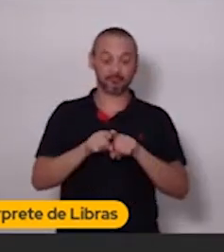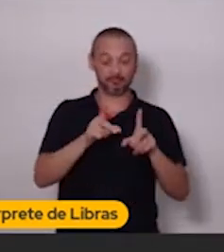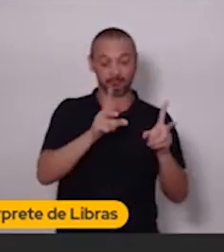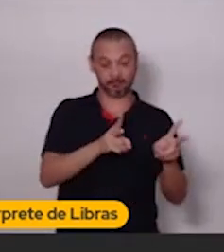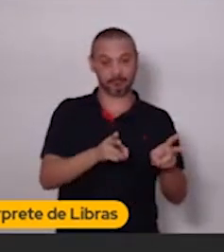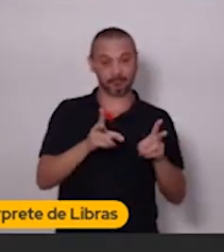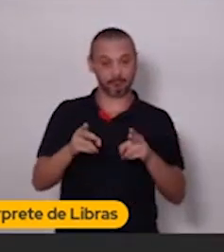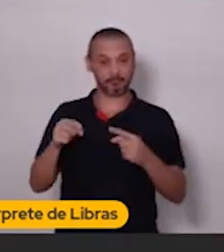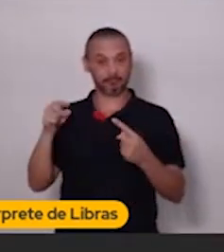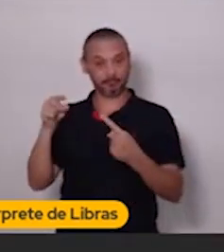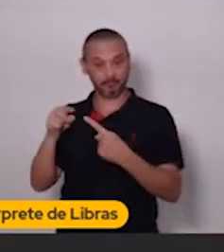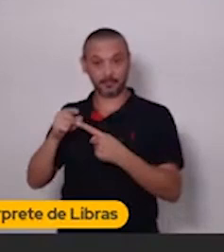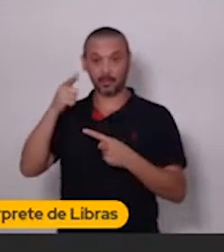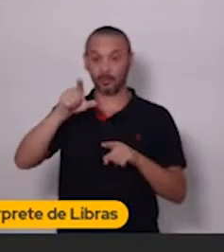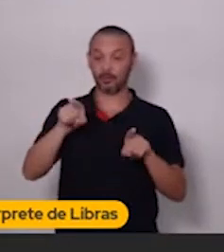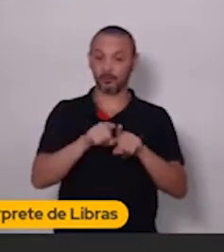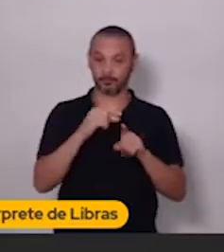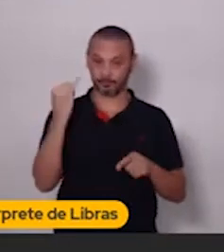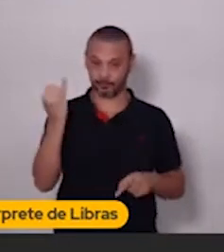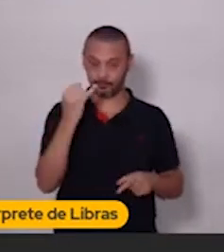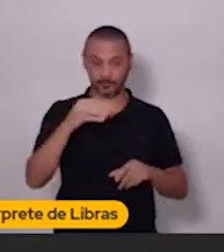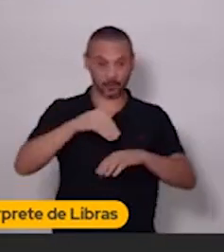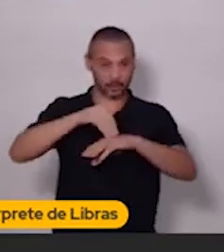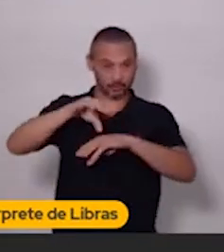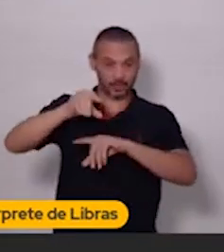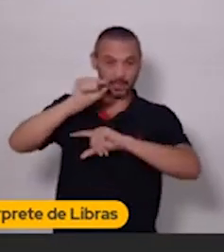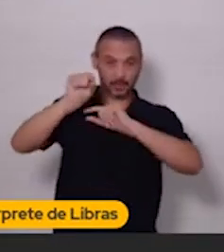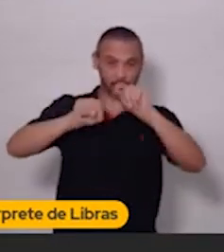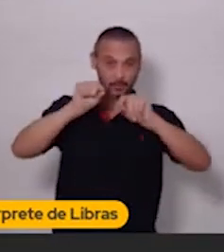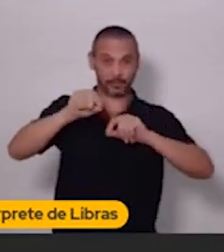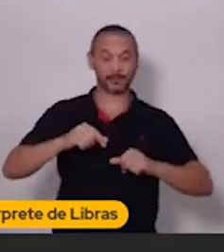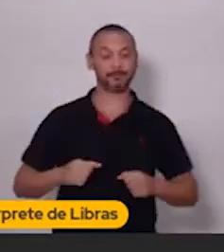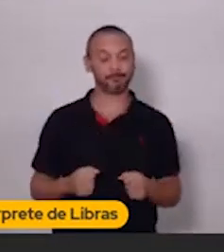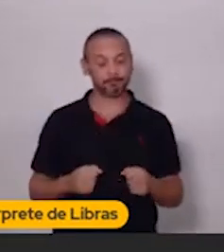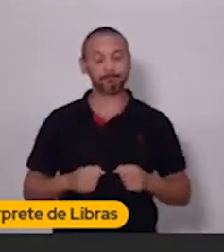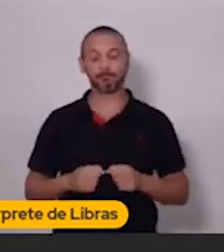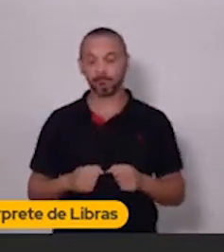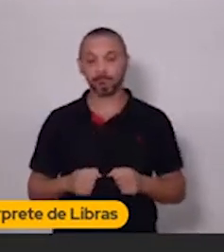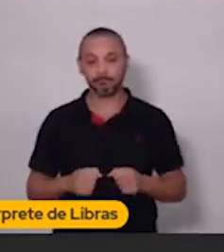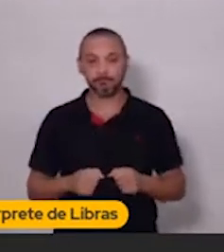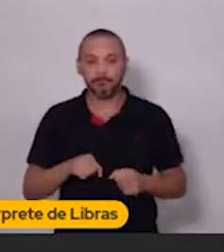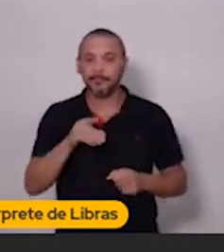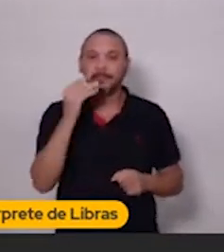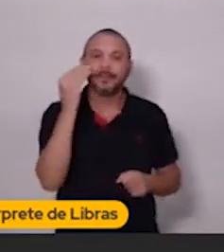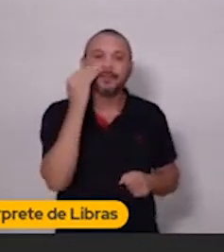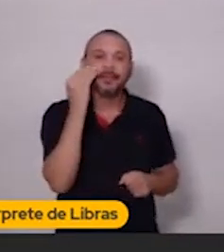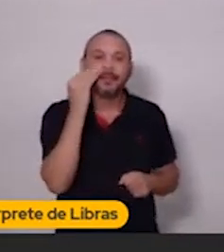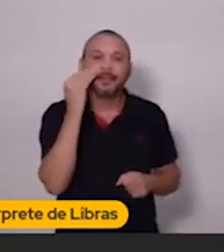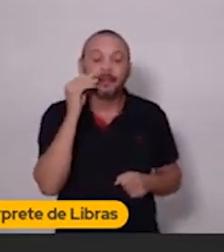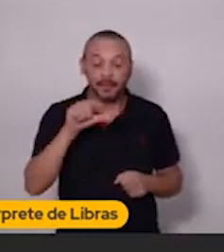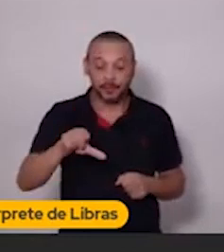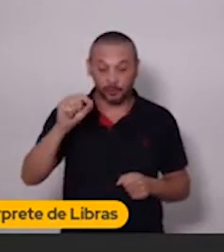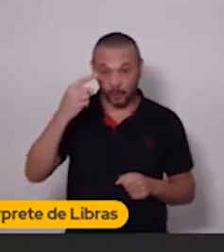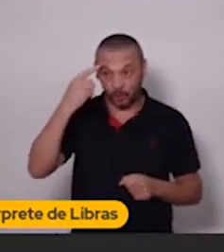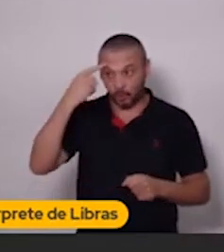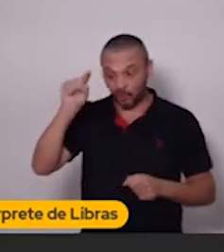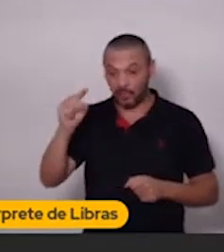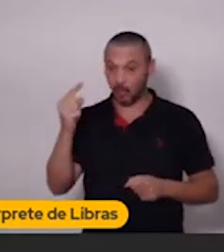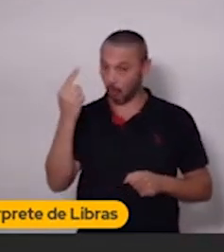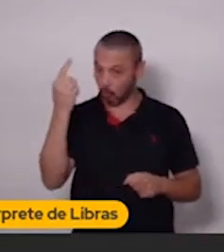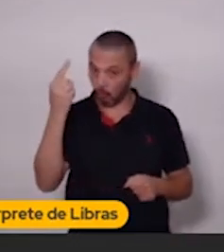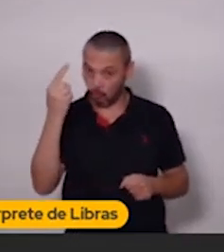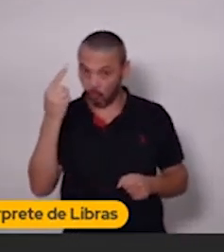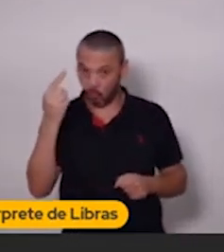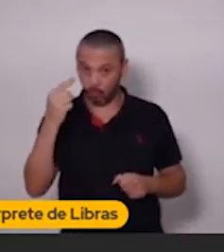eu já vou pular para outra coisa, mas queria dar uma dica sobre pós, que é, tentem guardar um dia para deixar esse